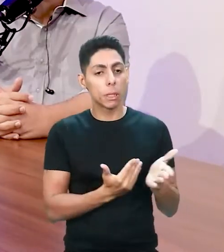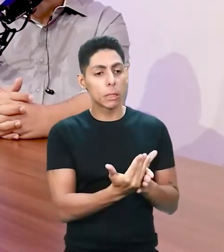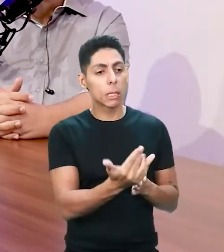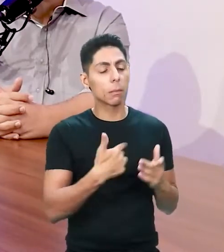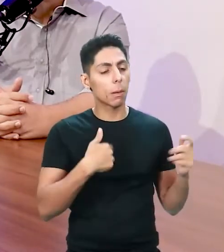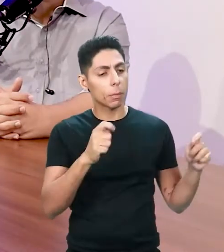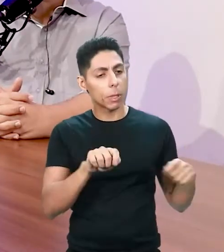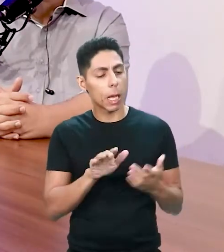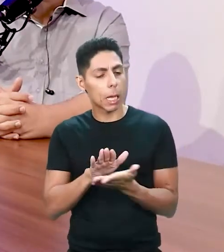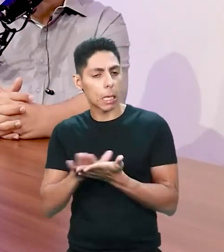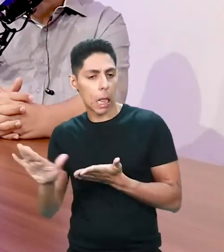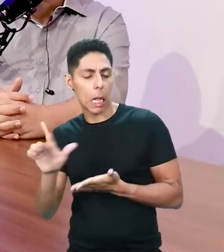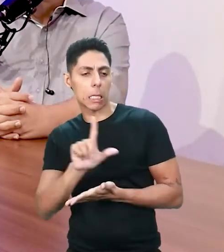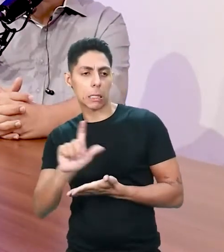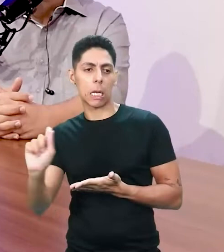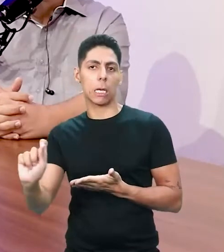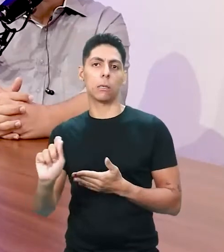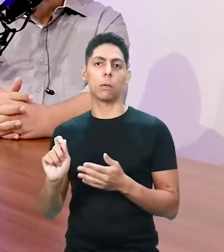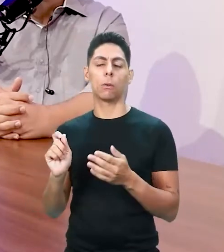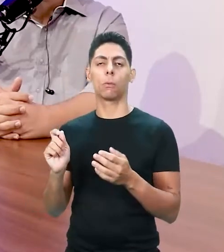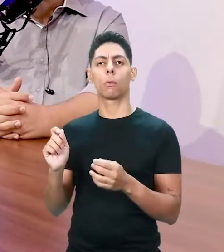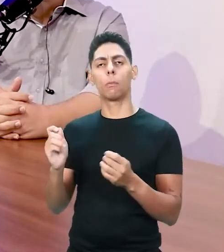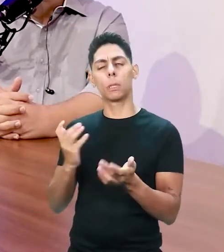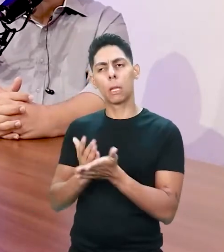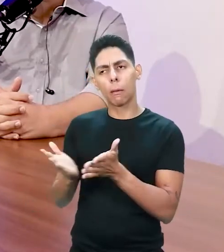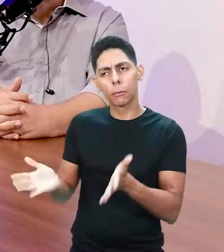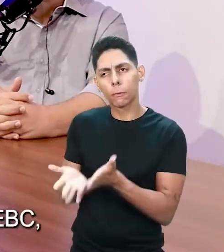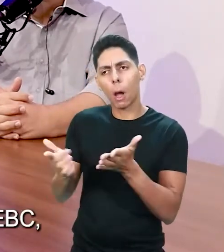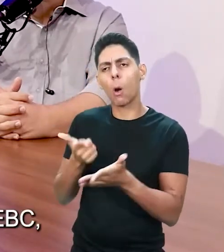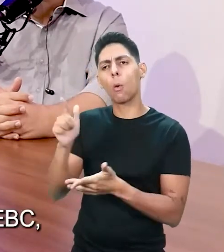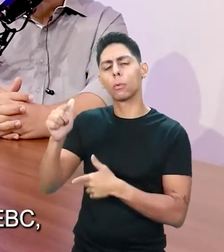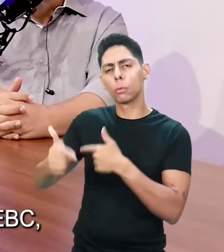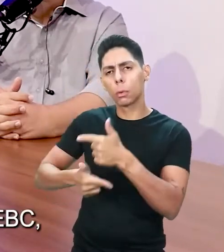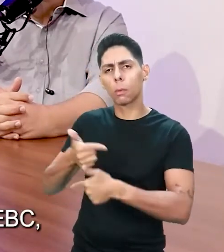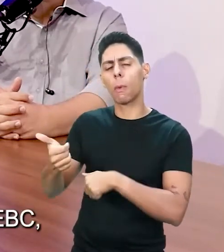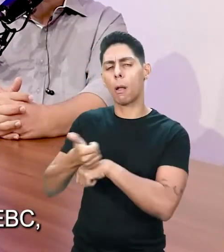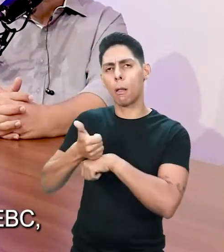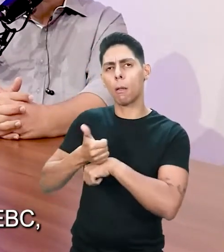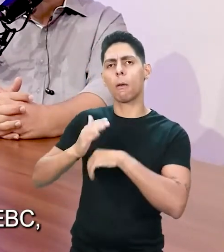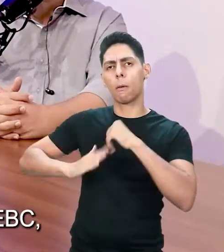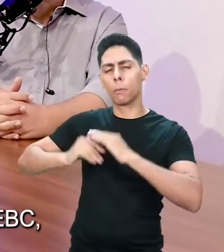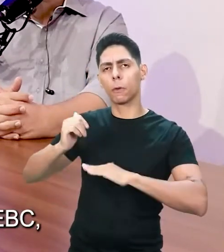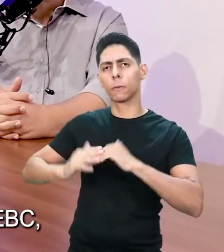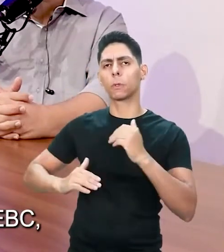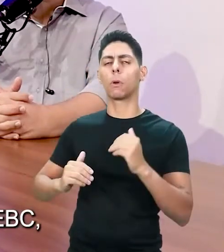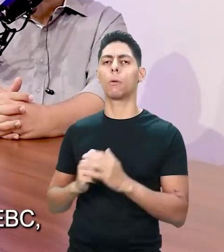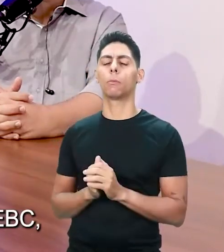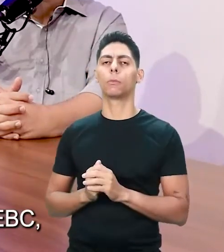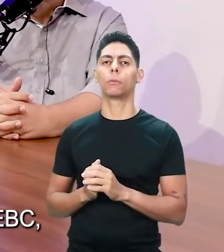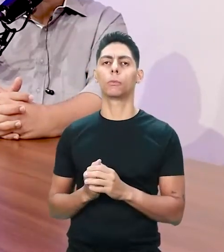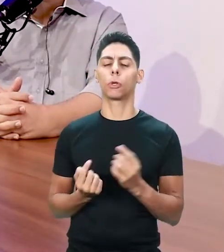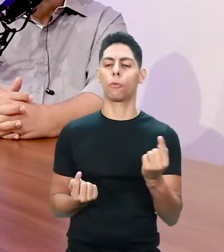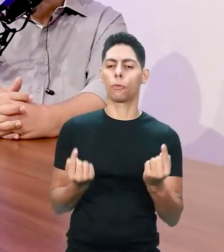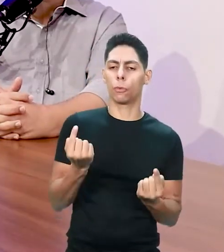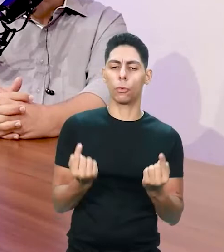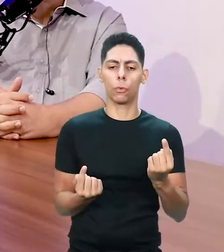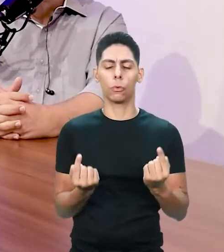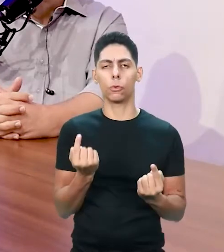pude acelerar uma outra atividade profissional que eu fui levando paralelamente à